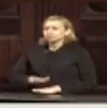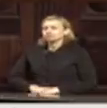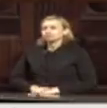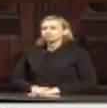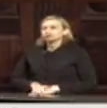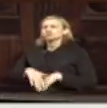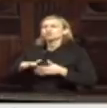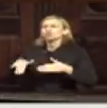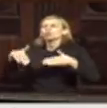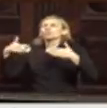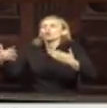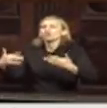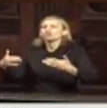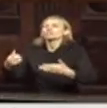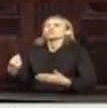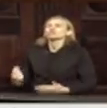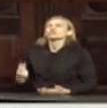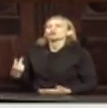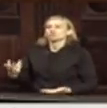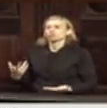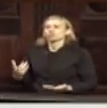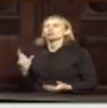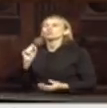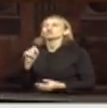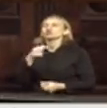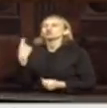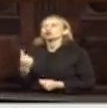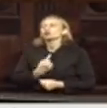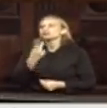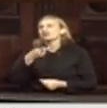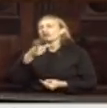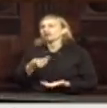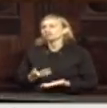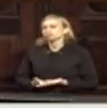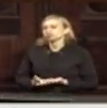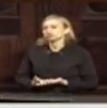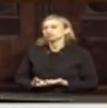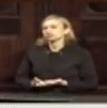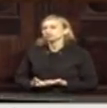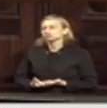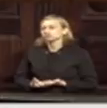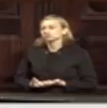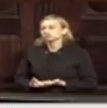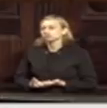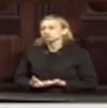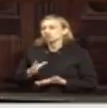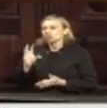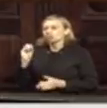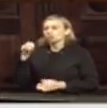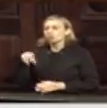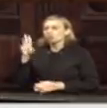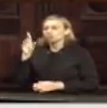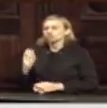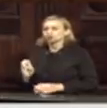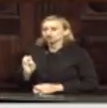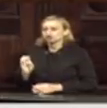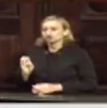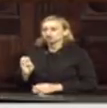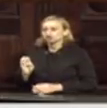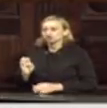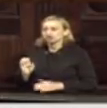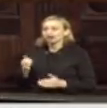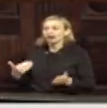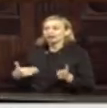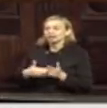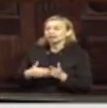Qual é o valor? Do que a gente está falando? Honestamente, deputado Conte Bittencourt, até quando a gente vai insistir na